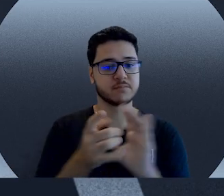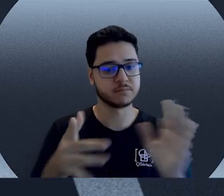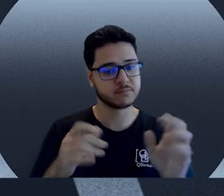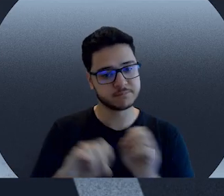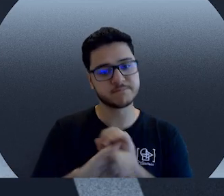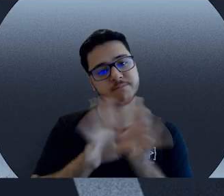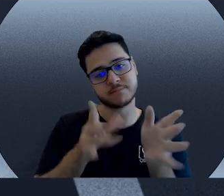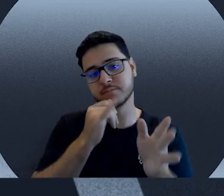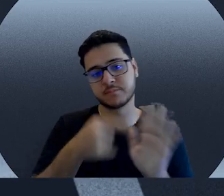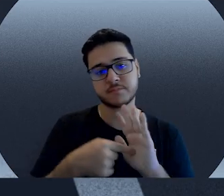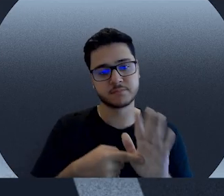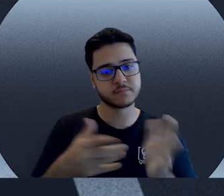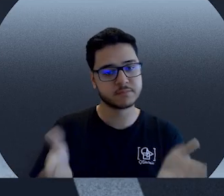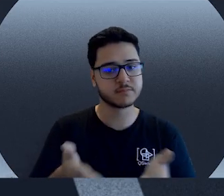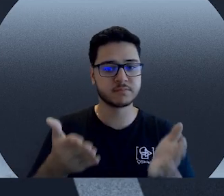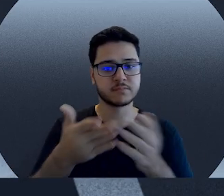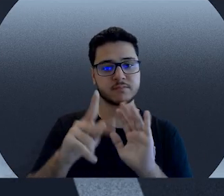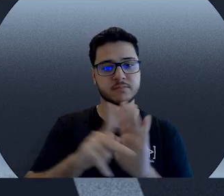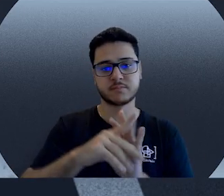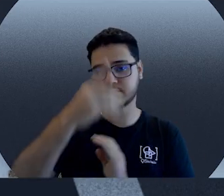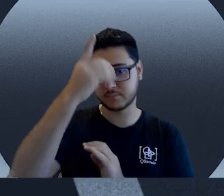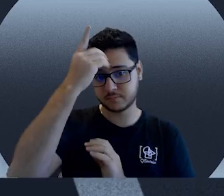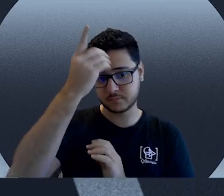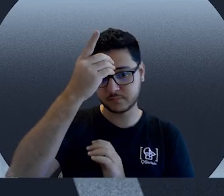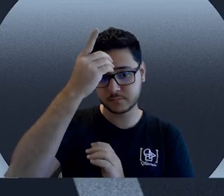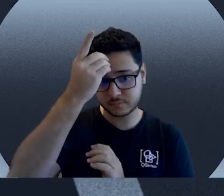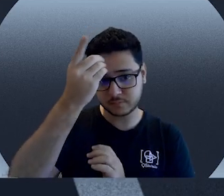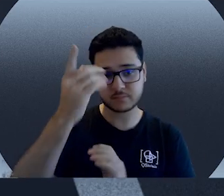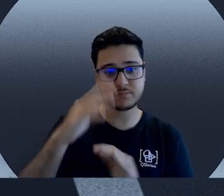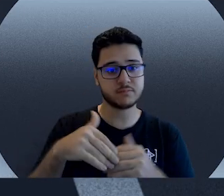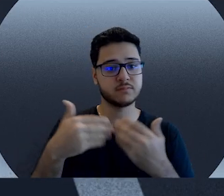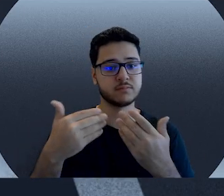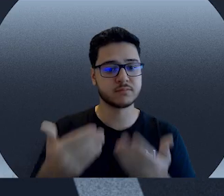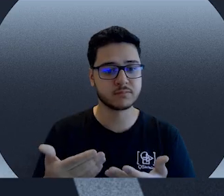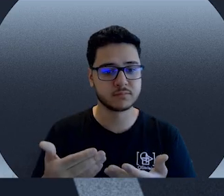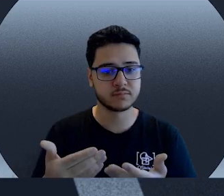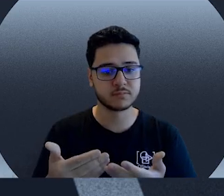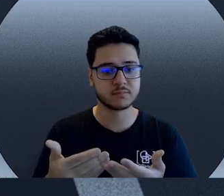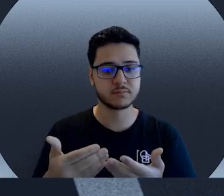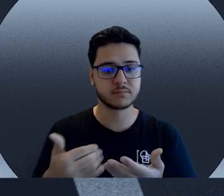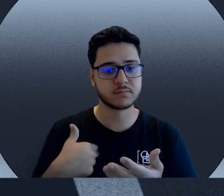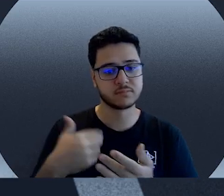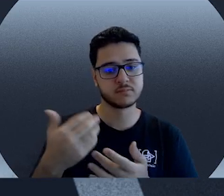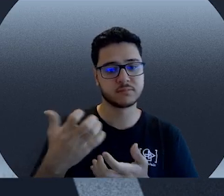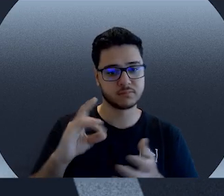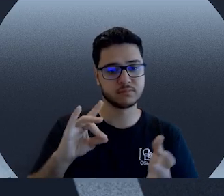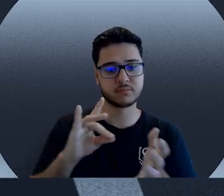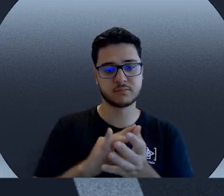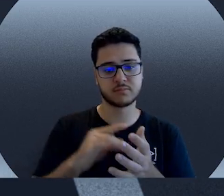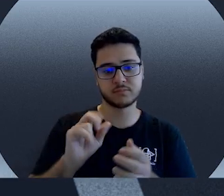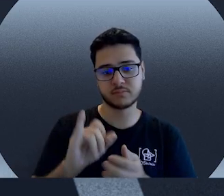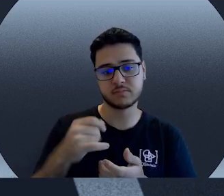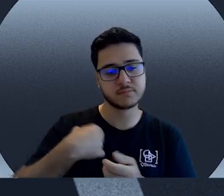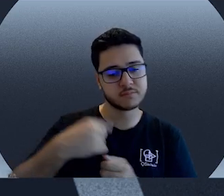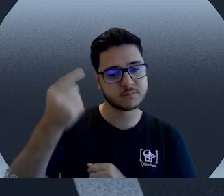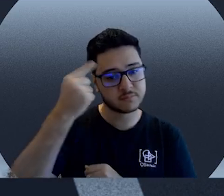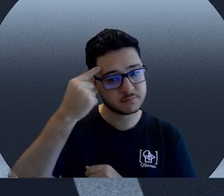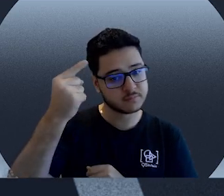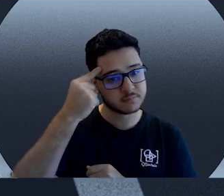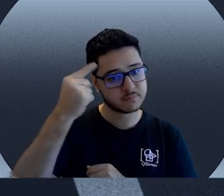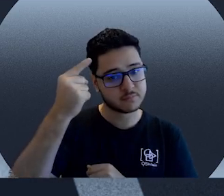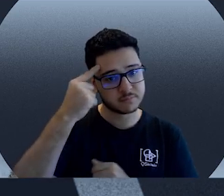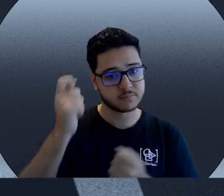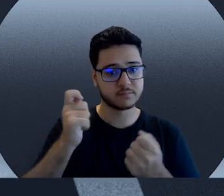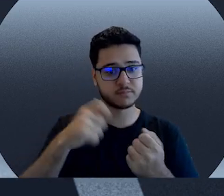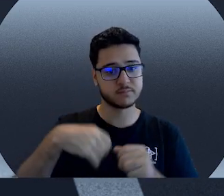favorece e estimula o processo criativo. Bom, agora eu quero que a gente pense um pouco, refletir um pouco sobre a